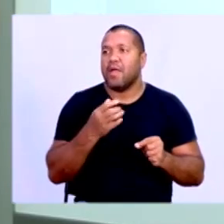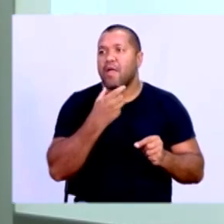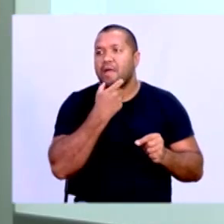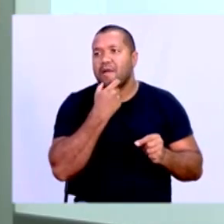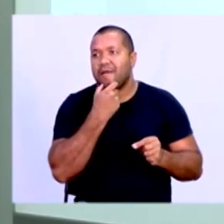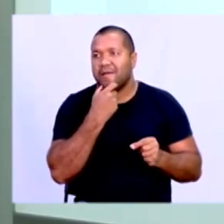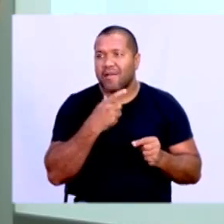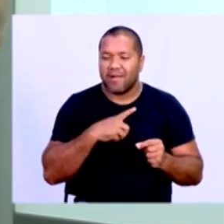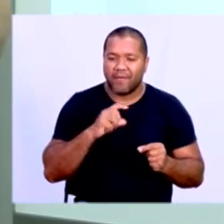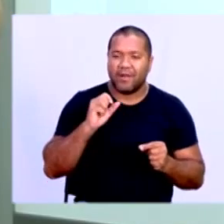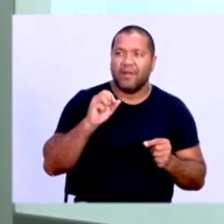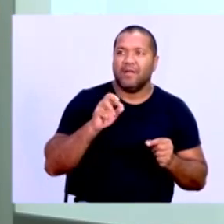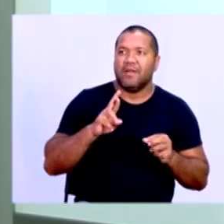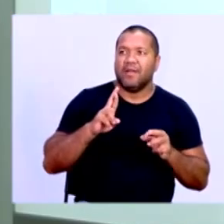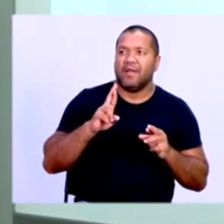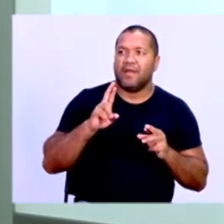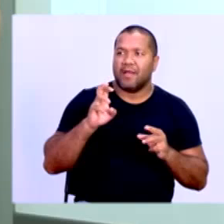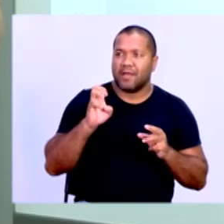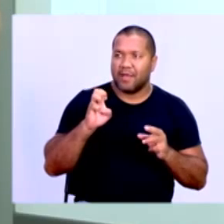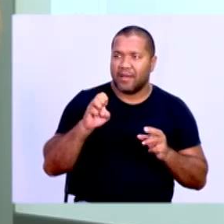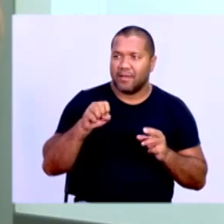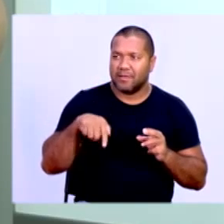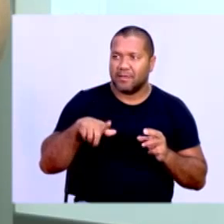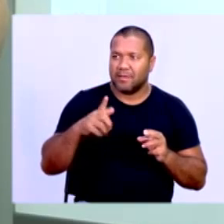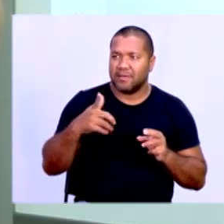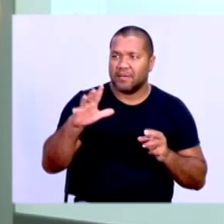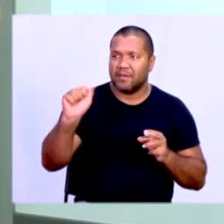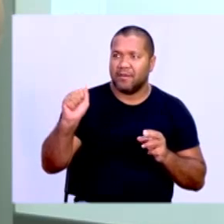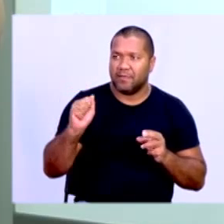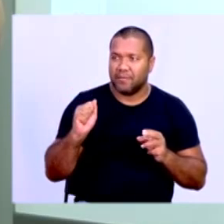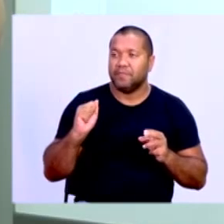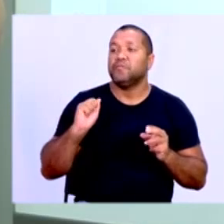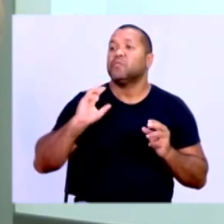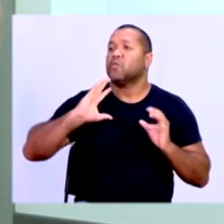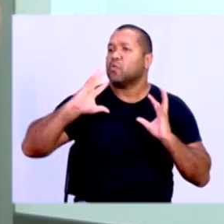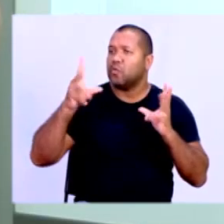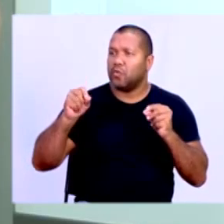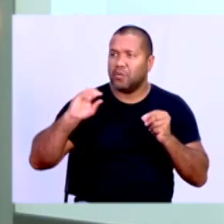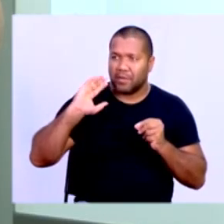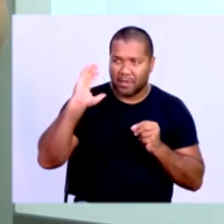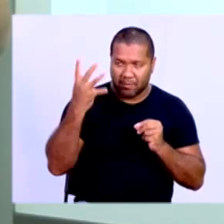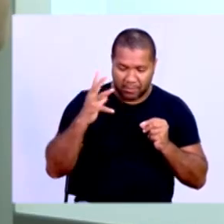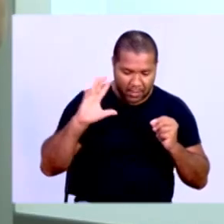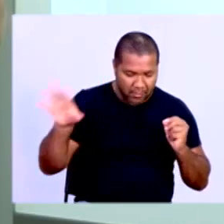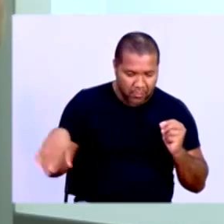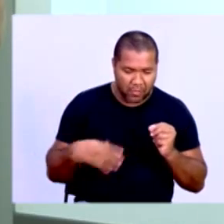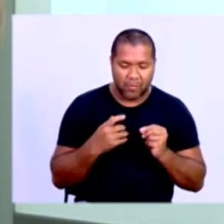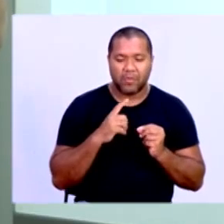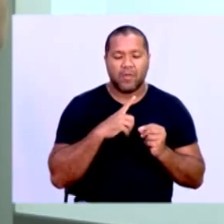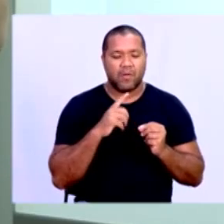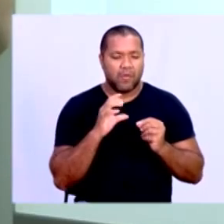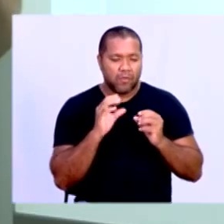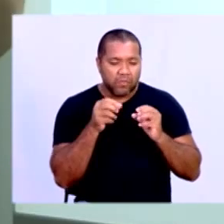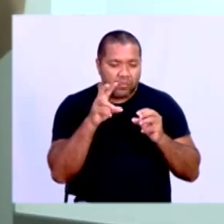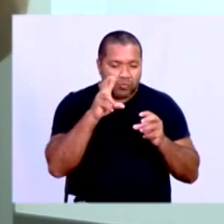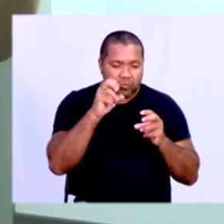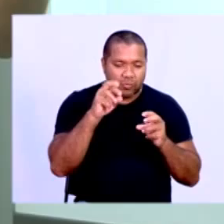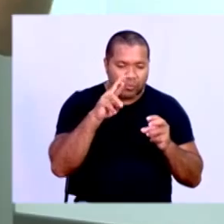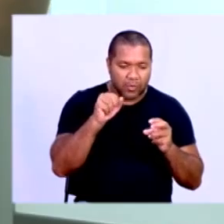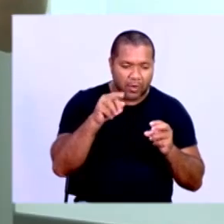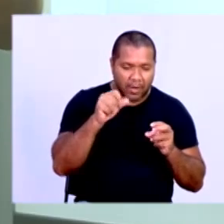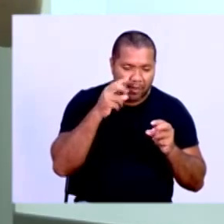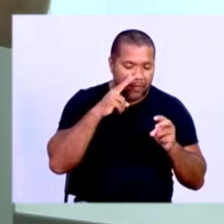requests, são requisições, solicitações. Então essas solicitações que as pessoas fazem, o controlador é que